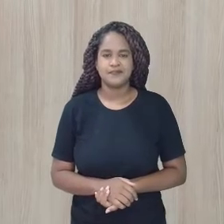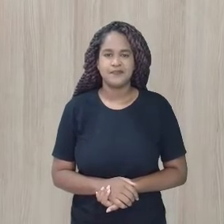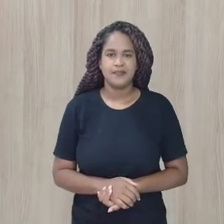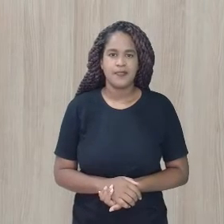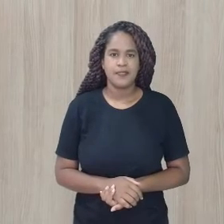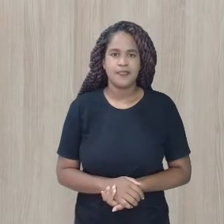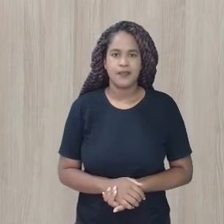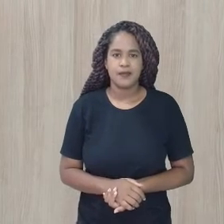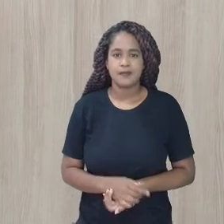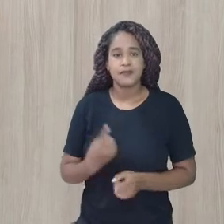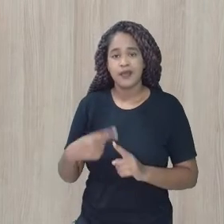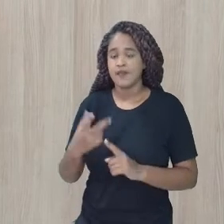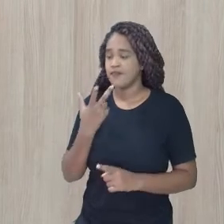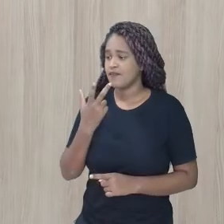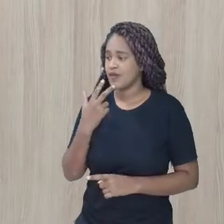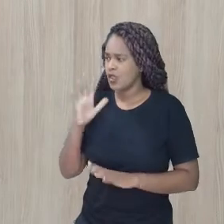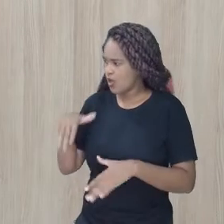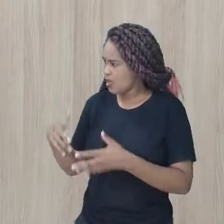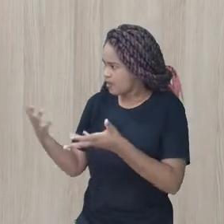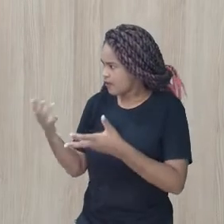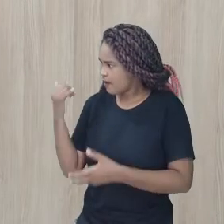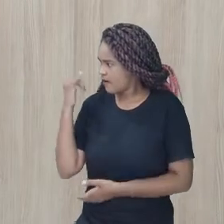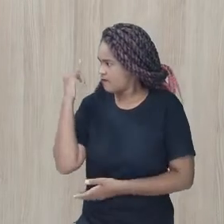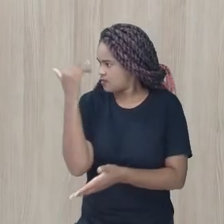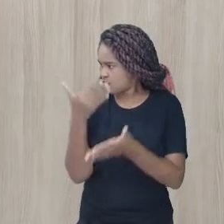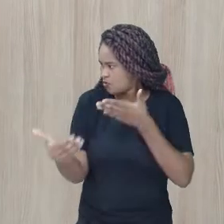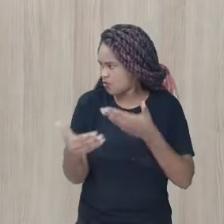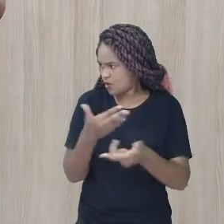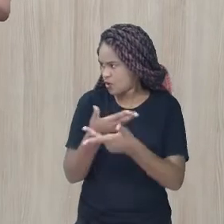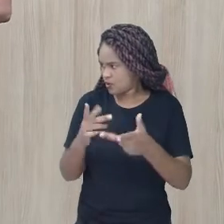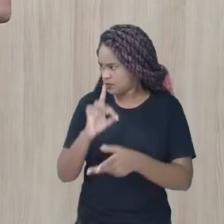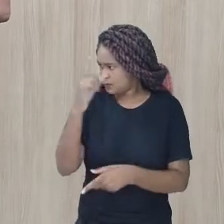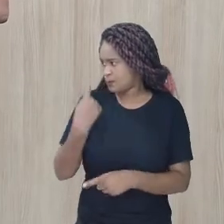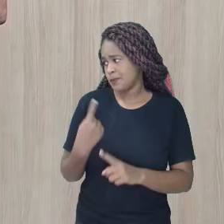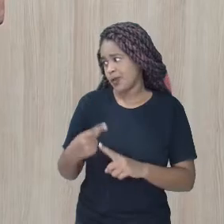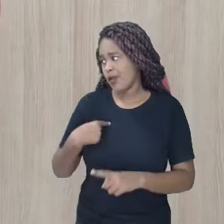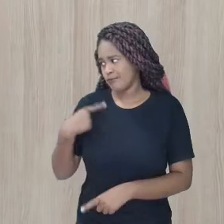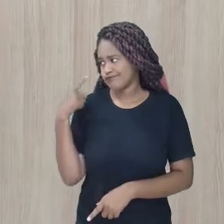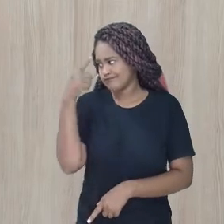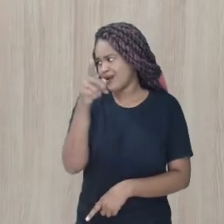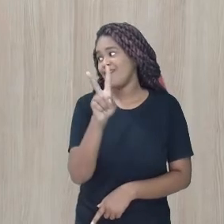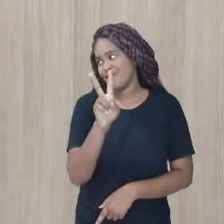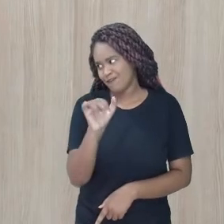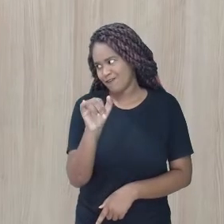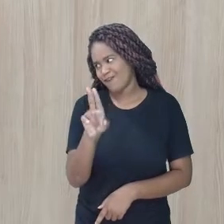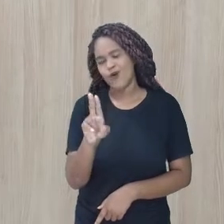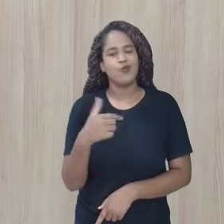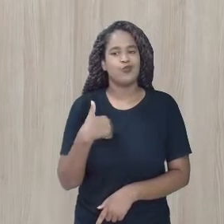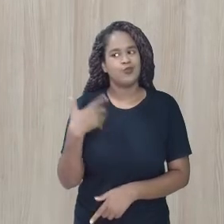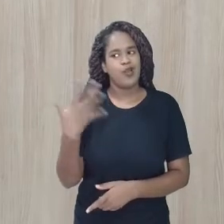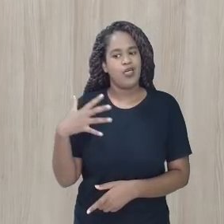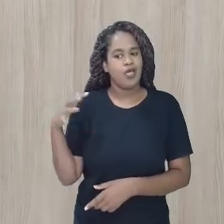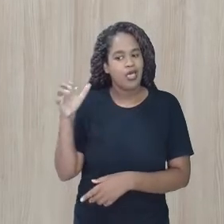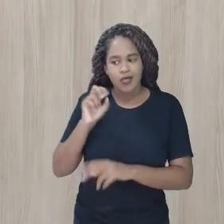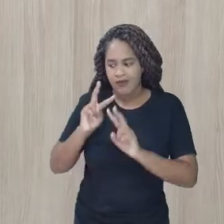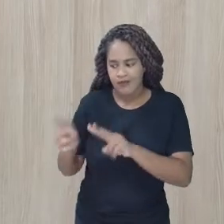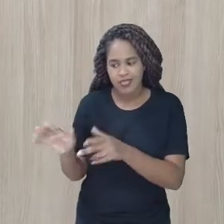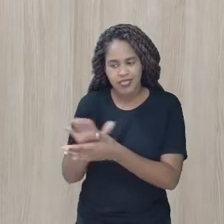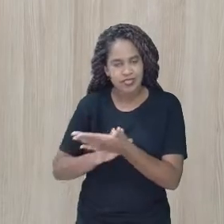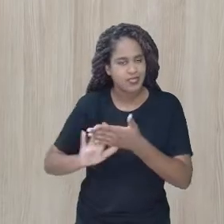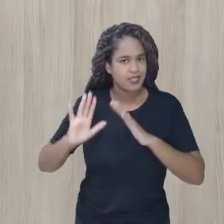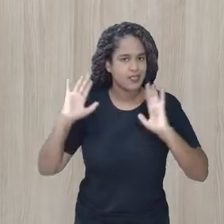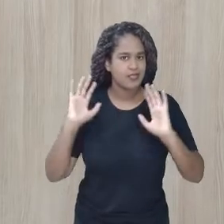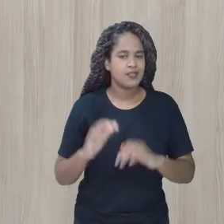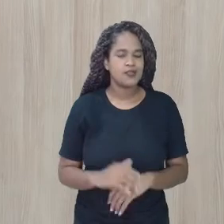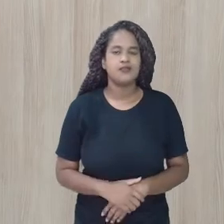padre, não é? Quando ele diz assim, né? Quer mandar algum recado para Deus, porque eu já estou indo embora mesmo, eu não quero ouvir mais nada. Então, essa